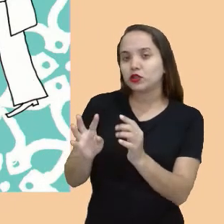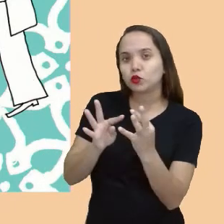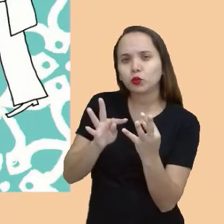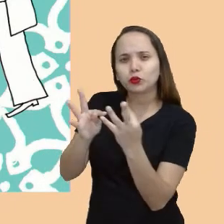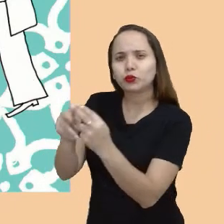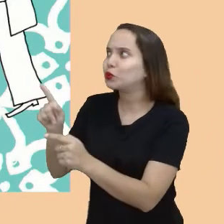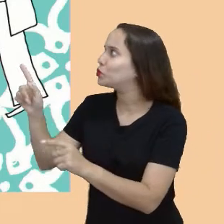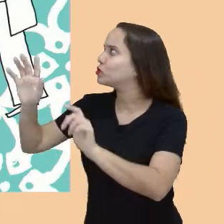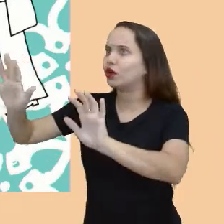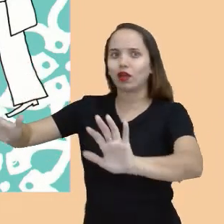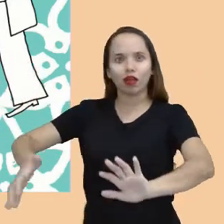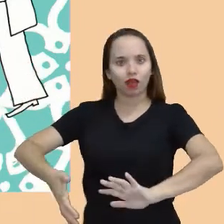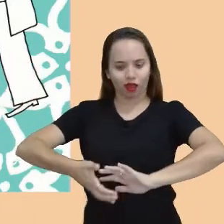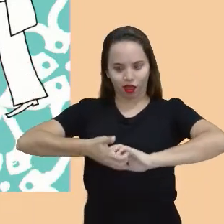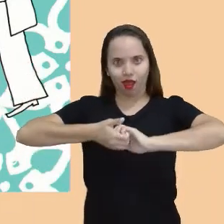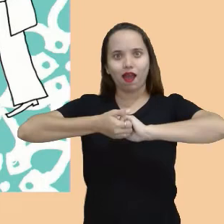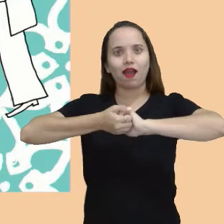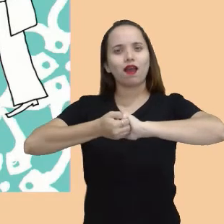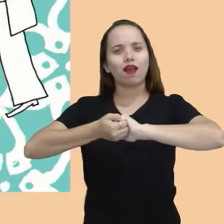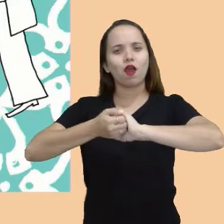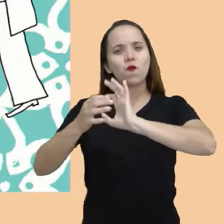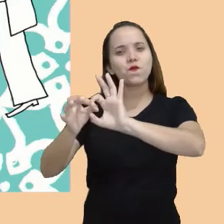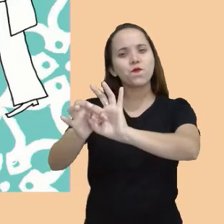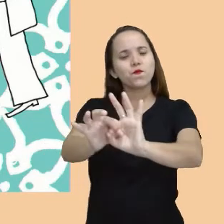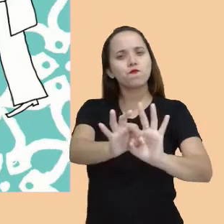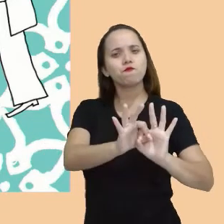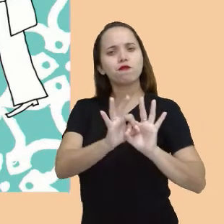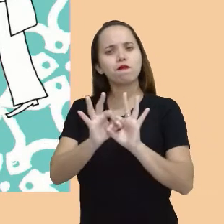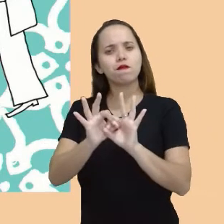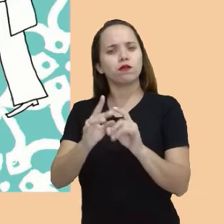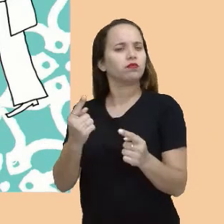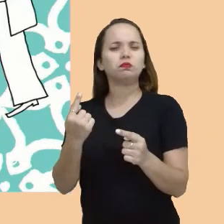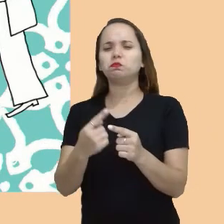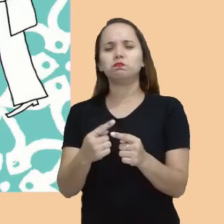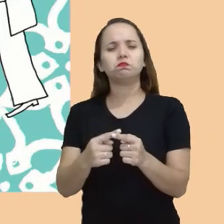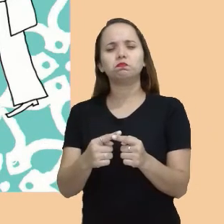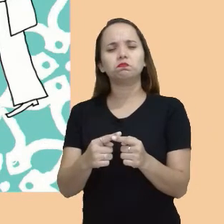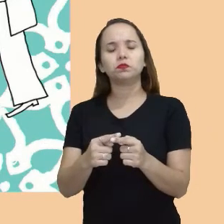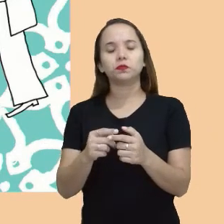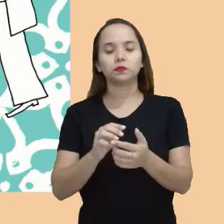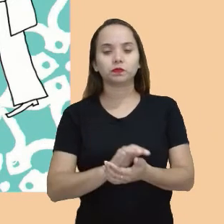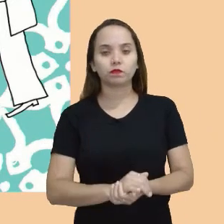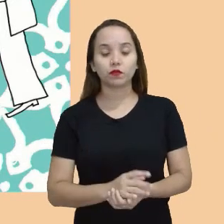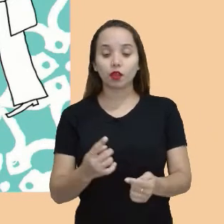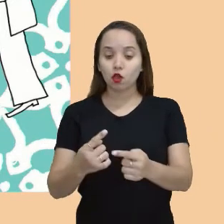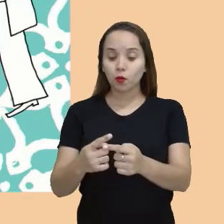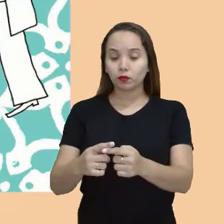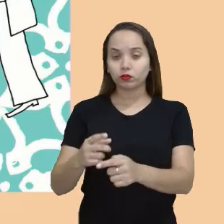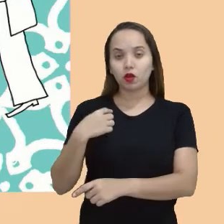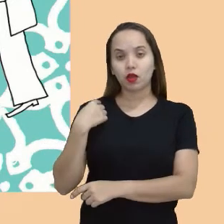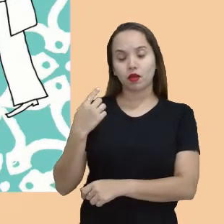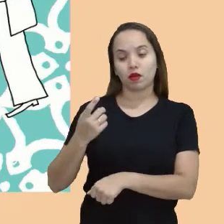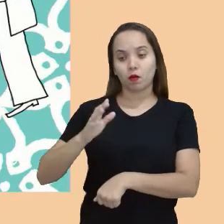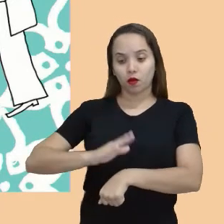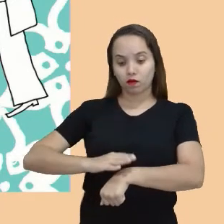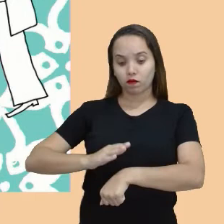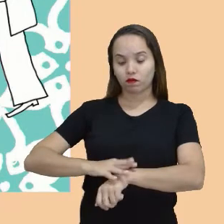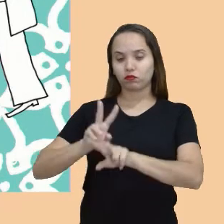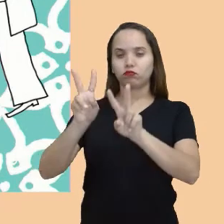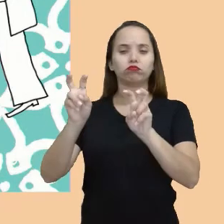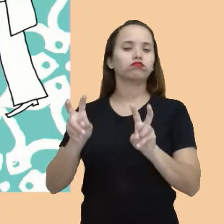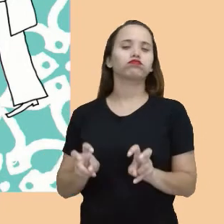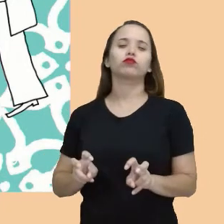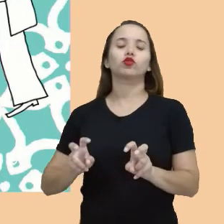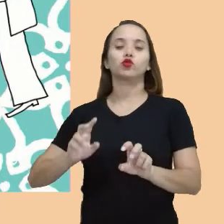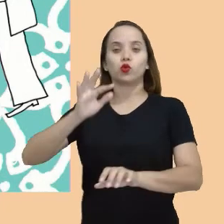dadas, né? Então, unidos, né? Por quê? Porque, veja, minha gente, quando a gente fala do aspecto